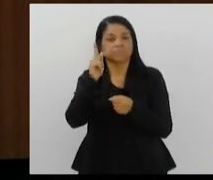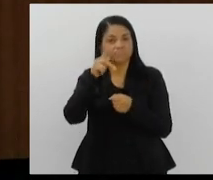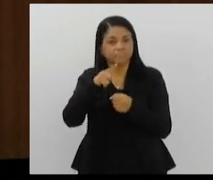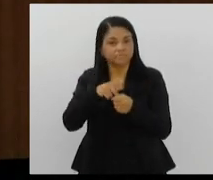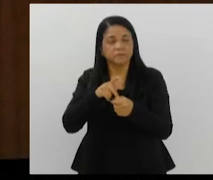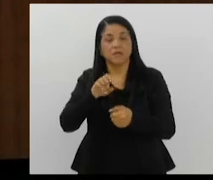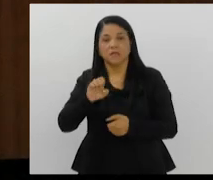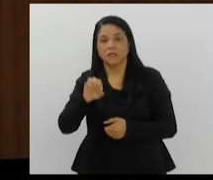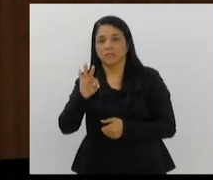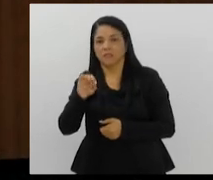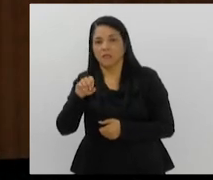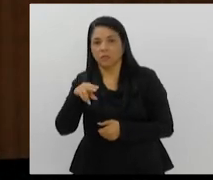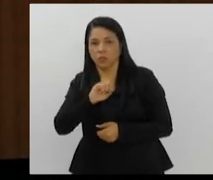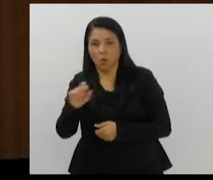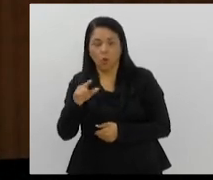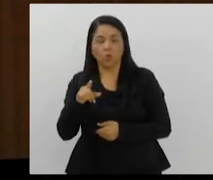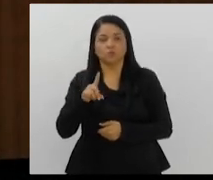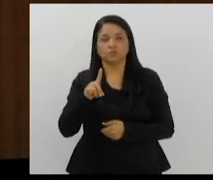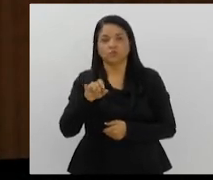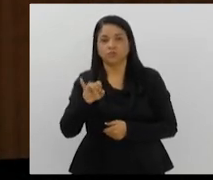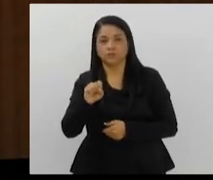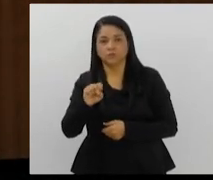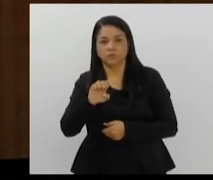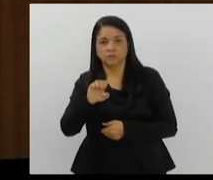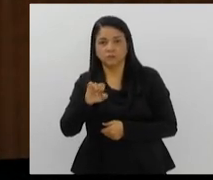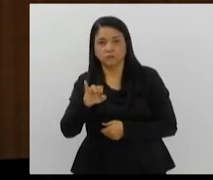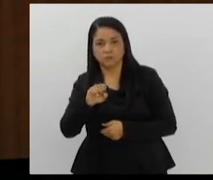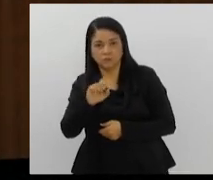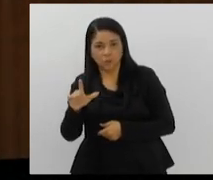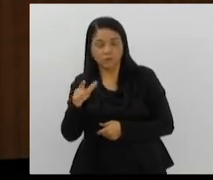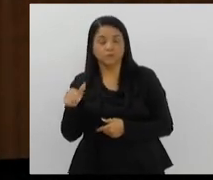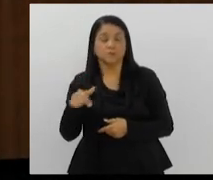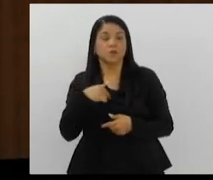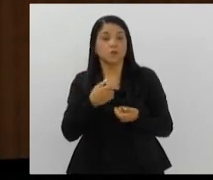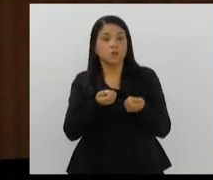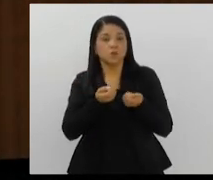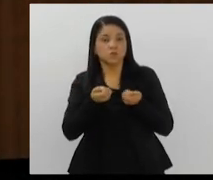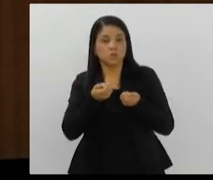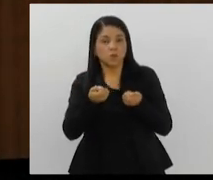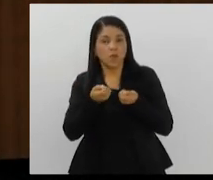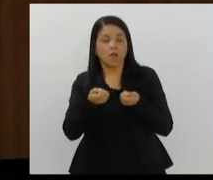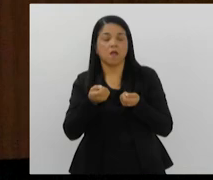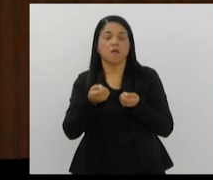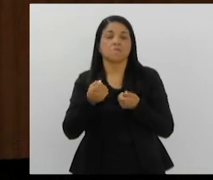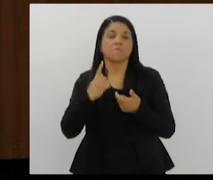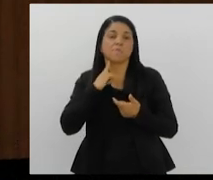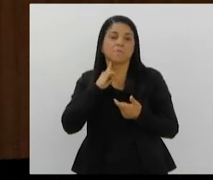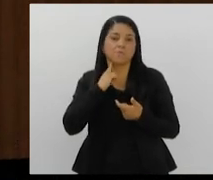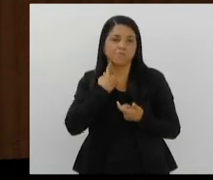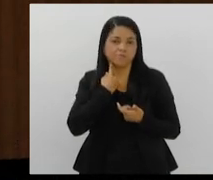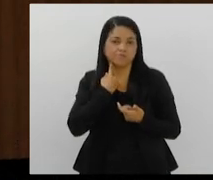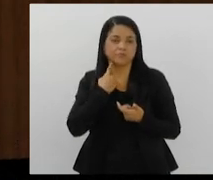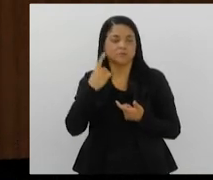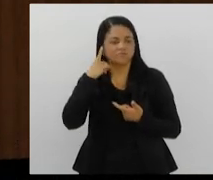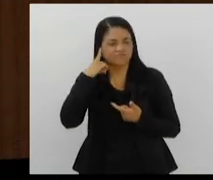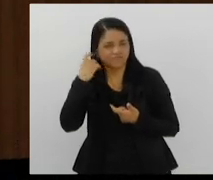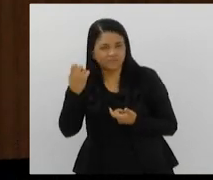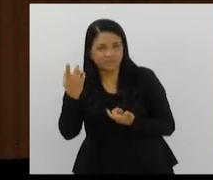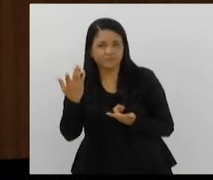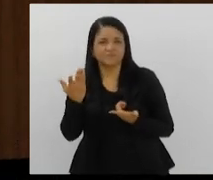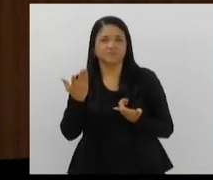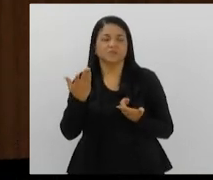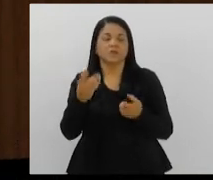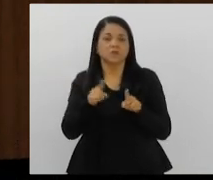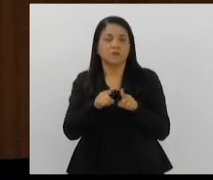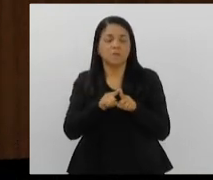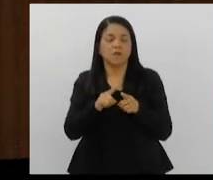e controlar a poluição sonora e a poluição atmosférica. Vossa Excelência foi feliz em